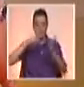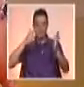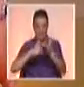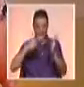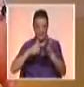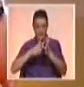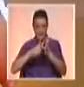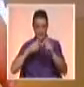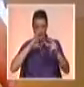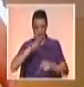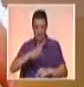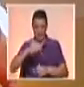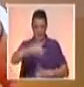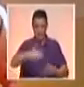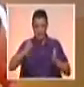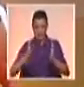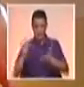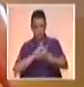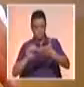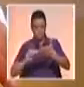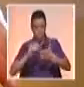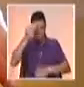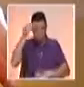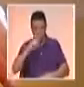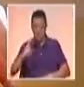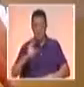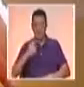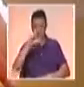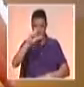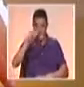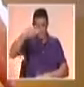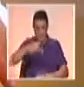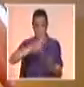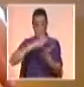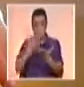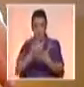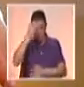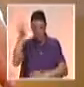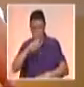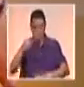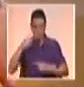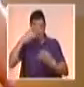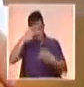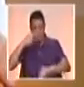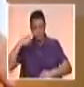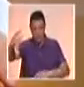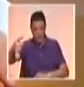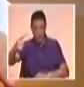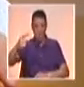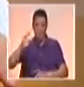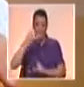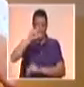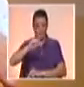portanto, nesse espaço previa-se o professor de língua gestual, o intérprete, o professor de ensino especial e